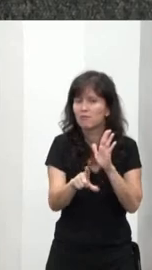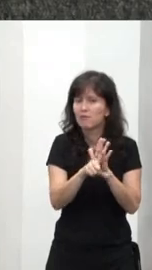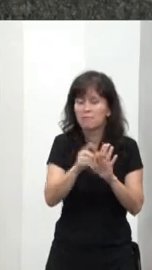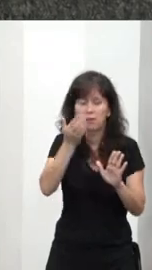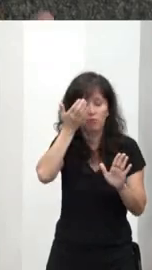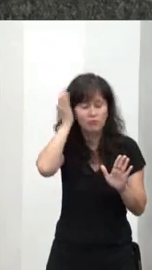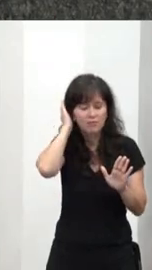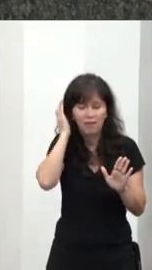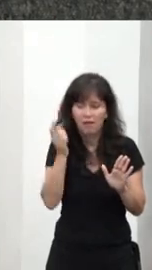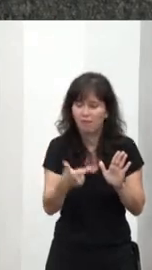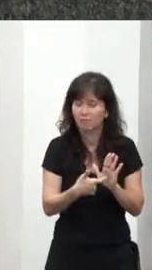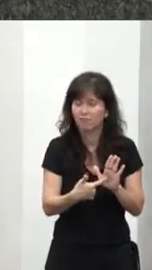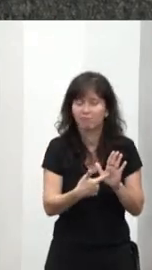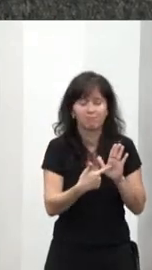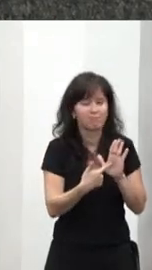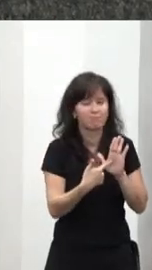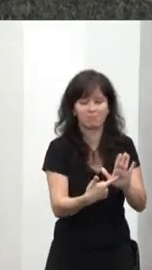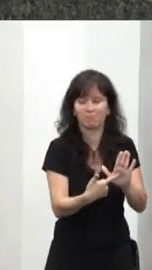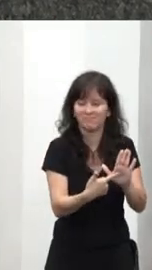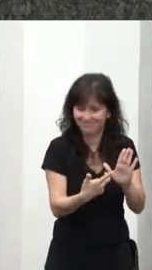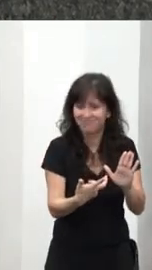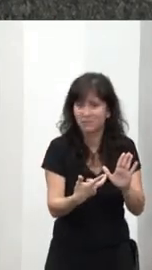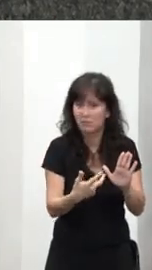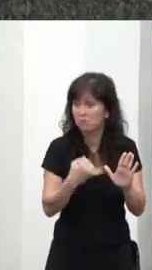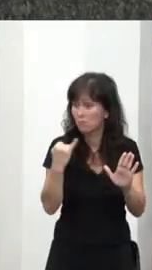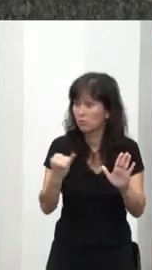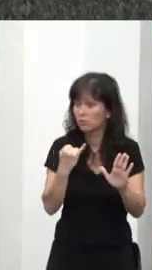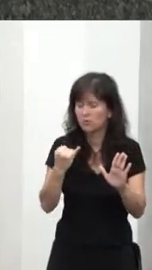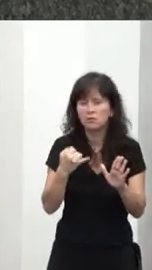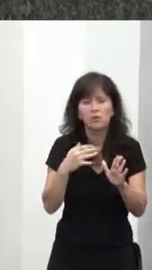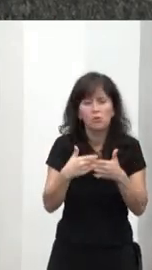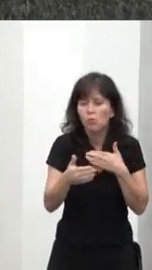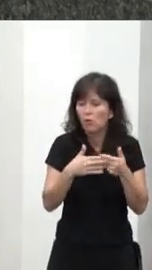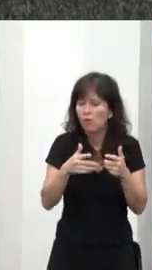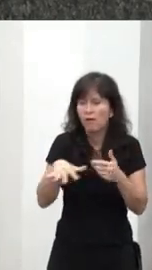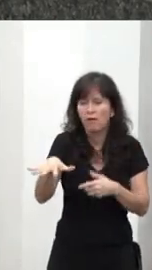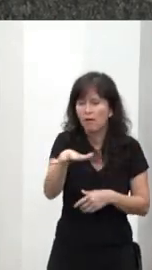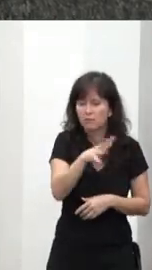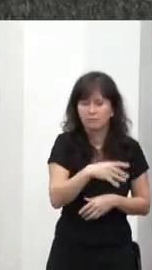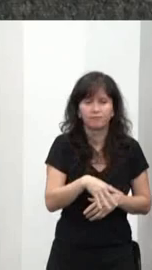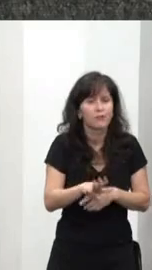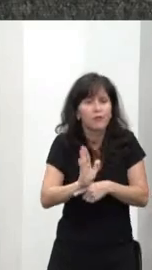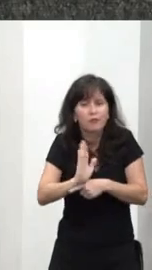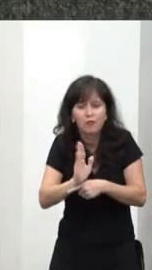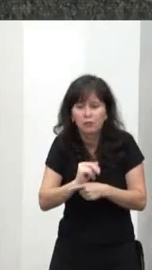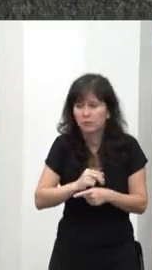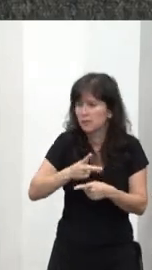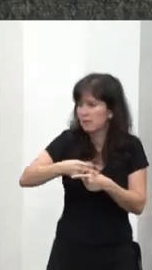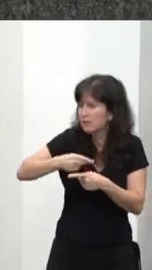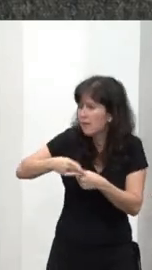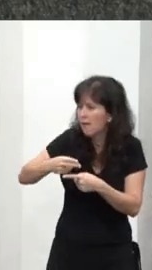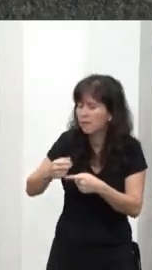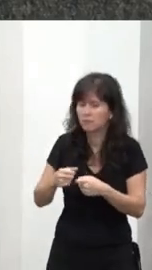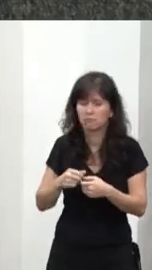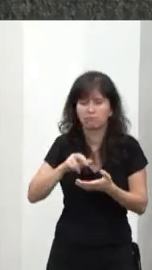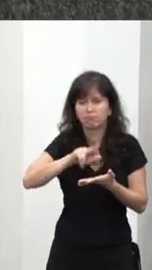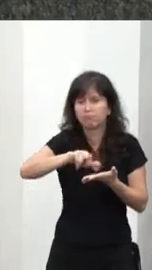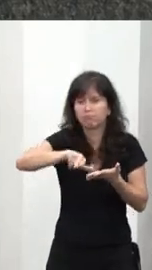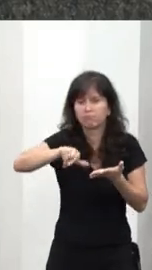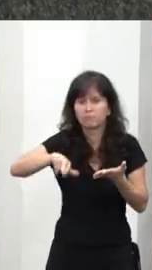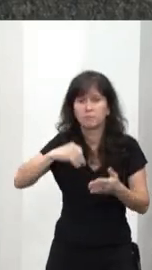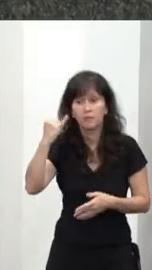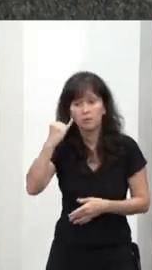para correr em todas as áreas né Falando visual porque tem então esse filme essa série é importante a gente pensar